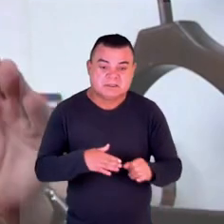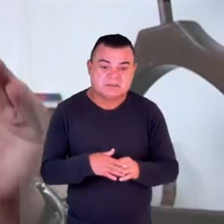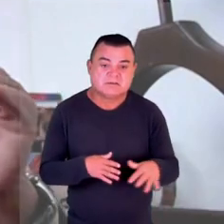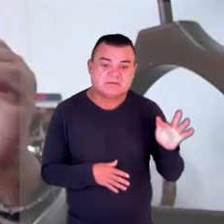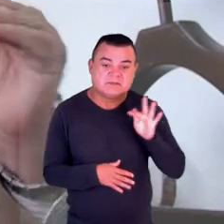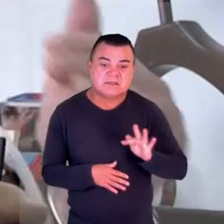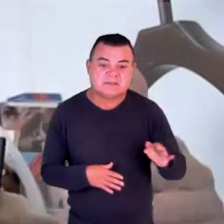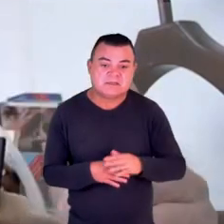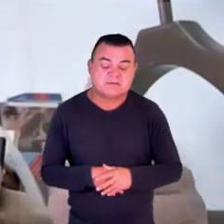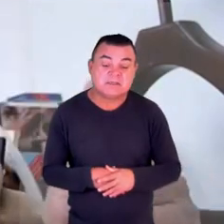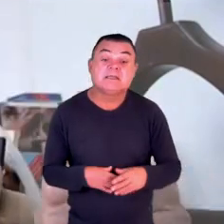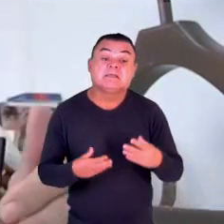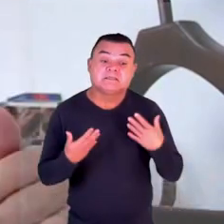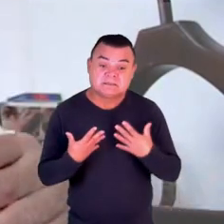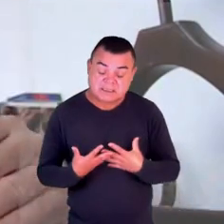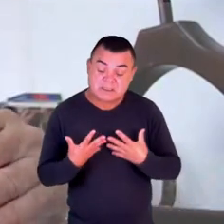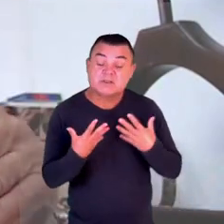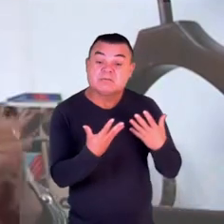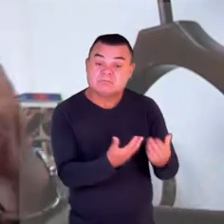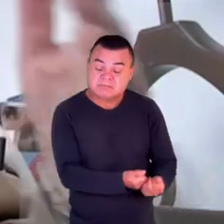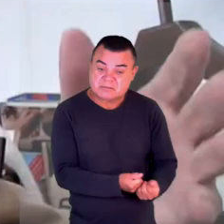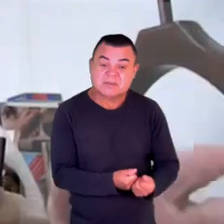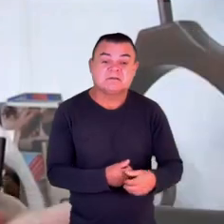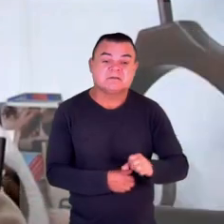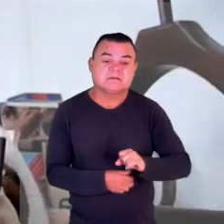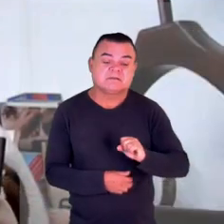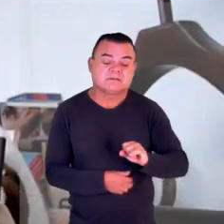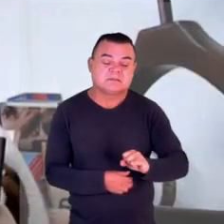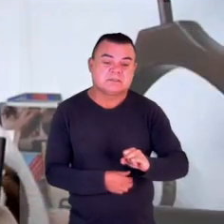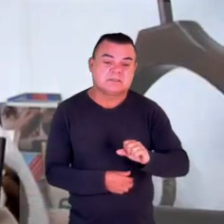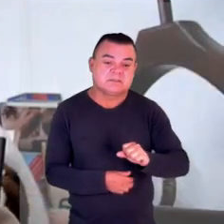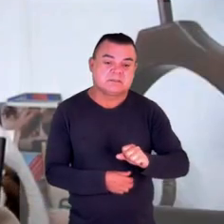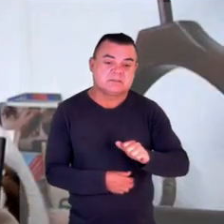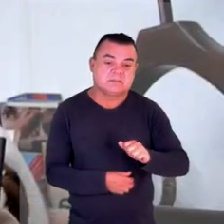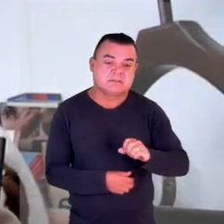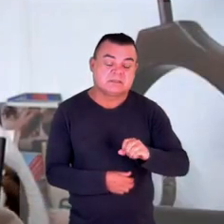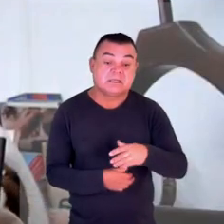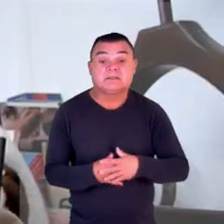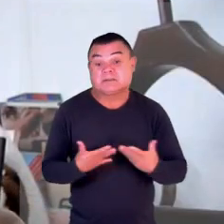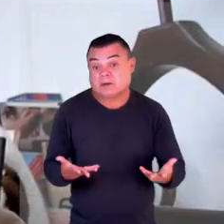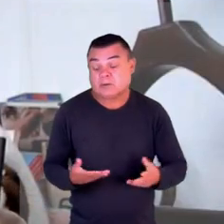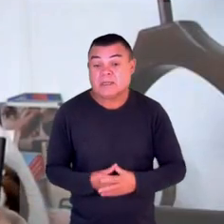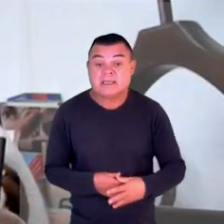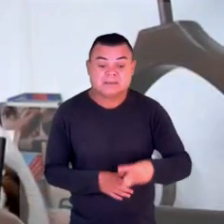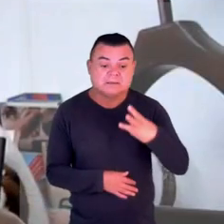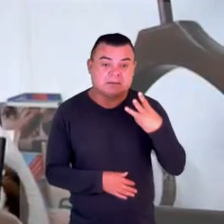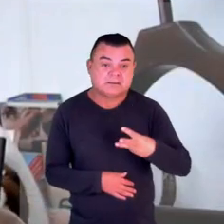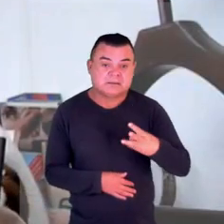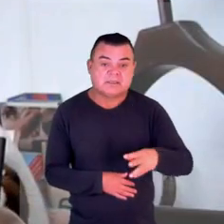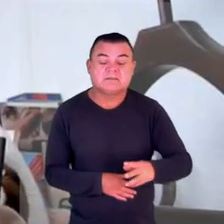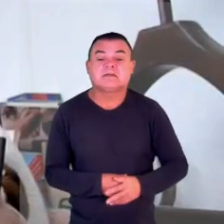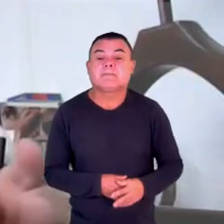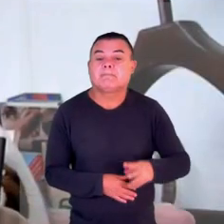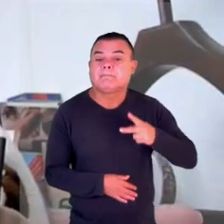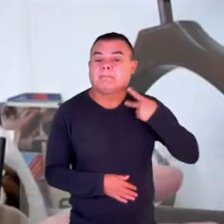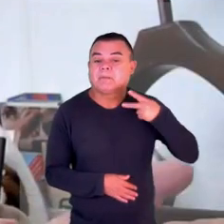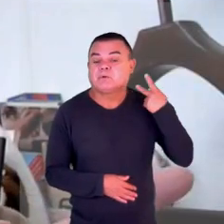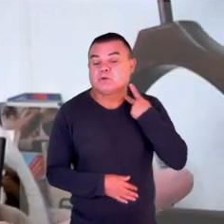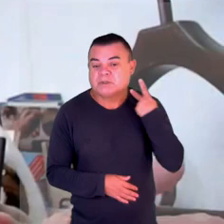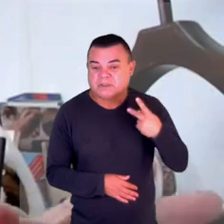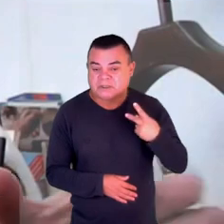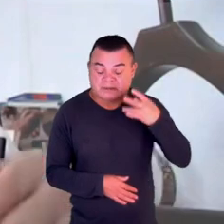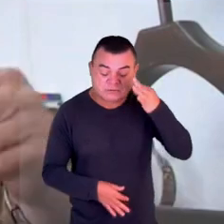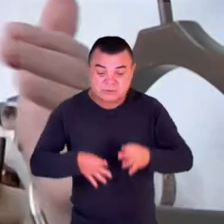então com base nisso já mais 33 promotorias e justiça já instauraram eh procedimentos